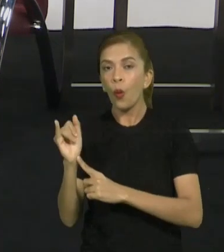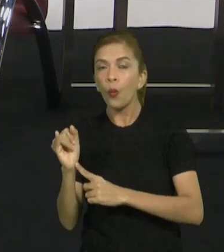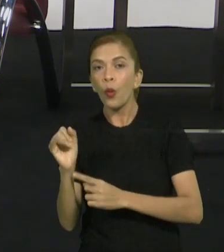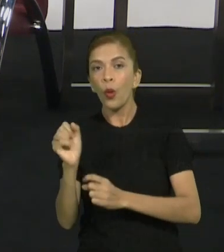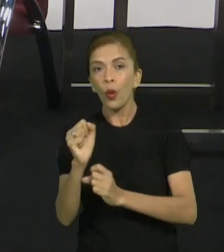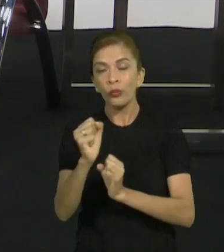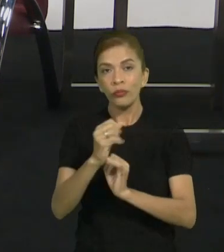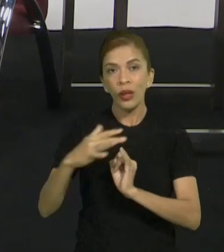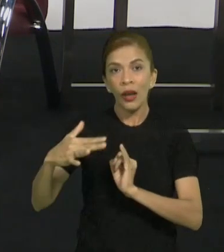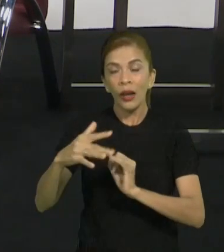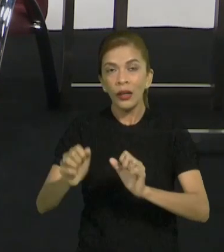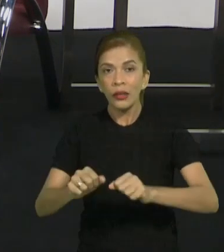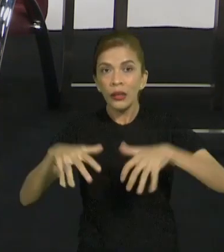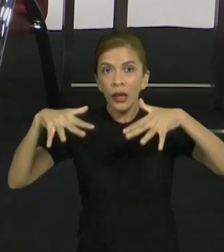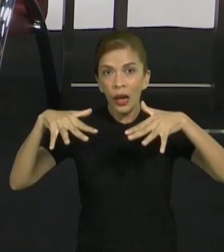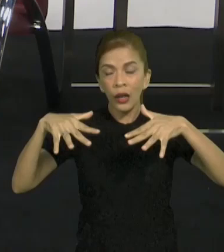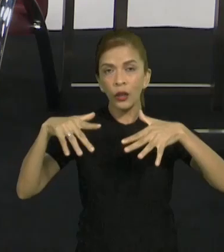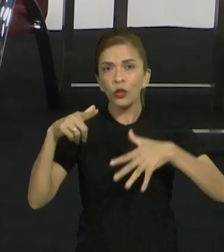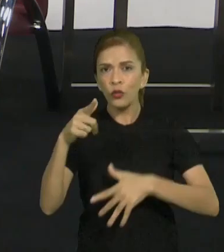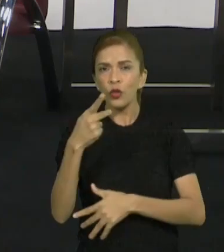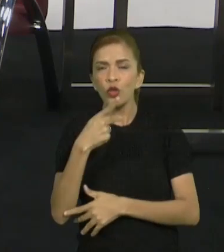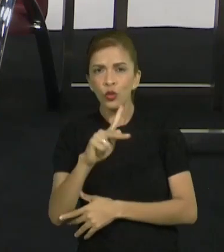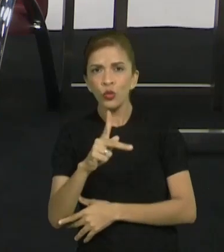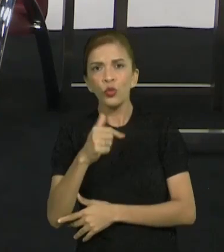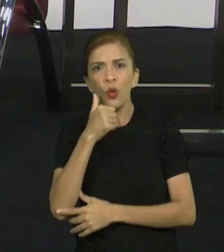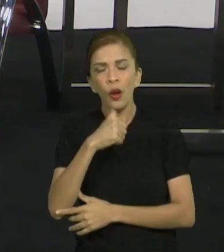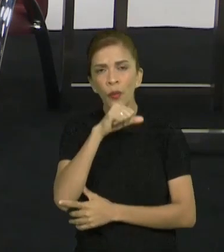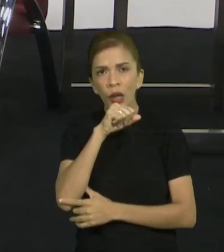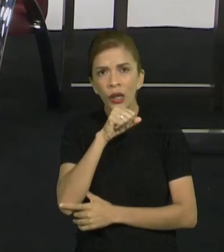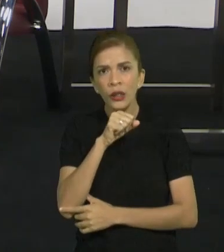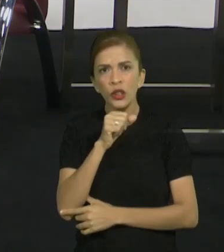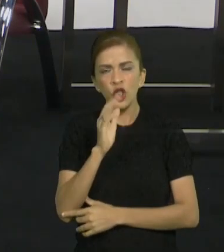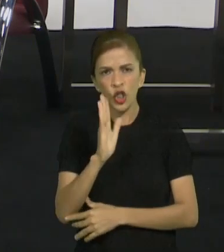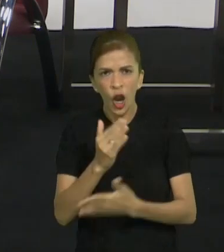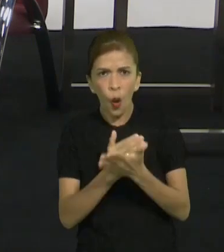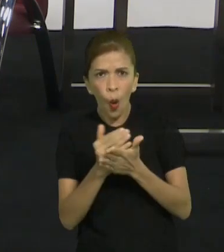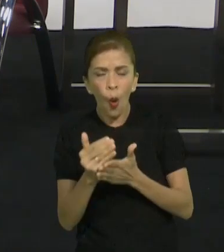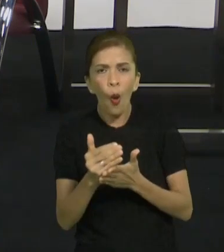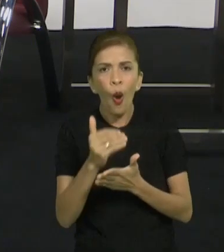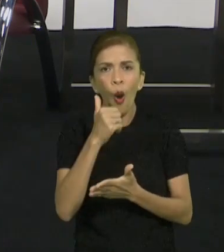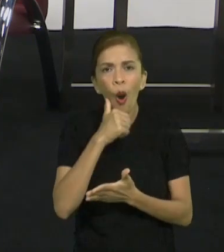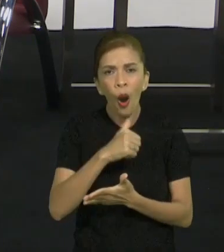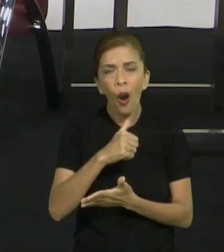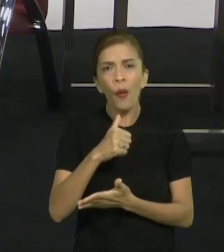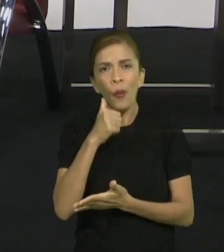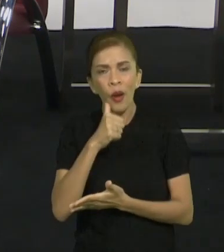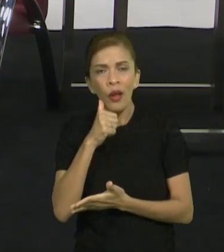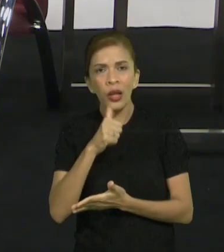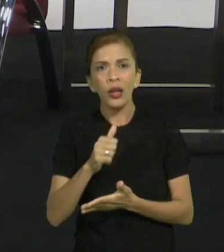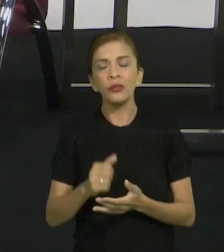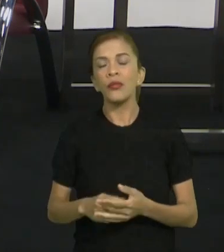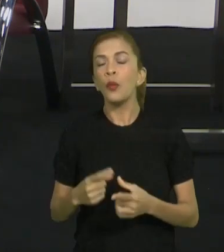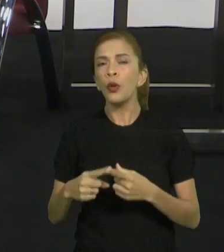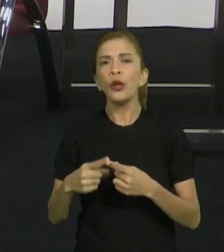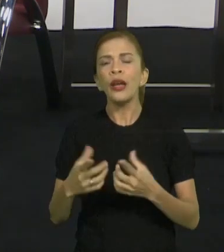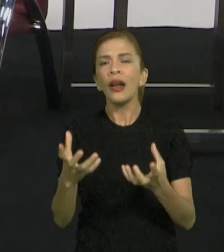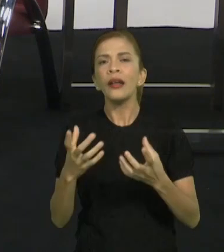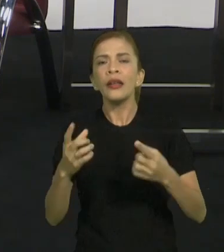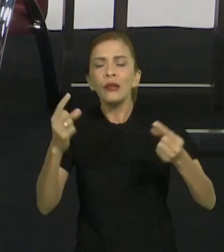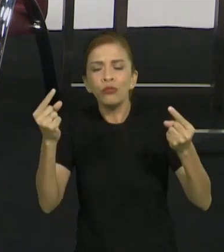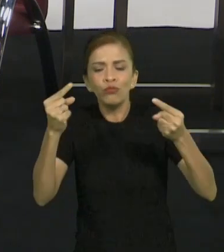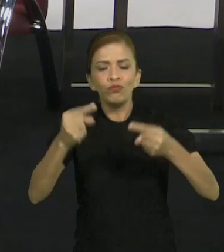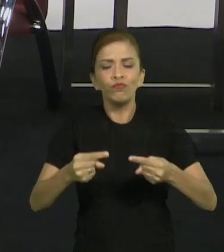Isso. Já começou com uma mulher à frente dessa brincadeira. Uma mulher forte. Por que ela decidiu encarar esse desafio? Uma